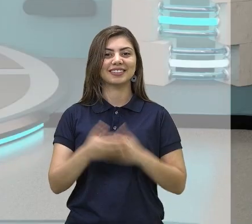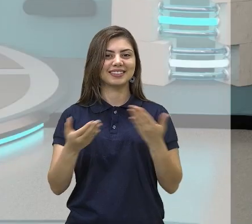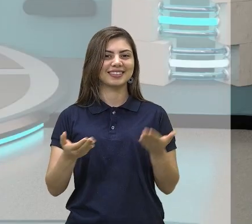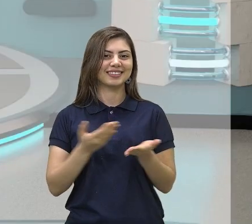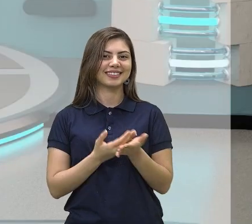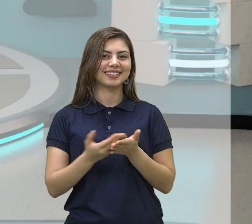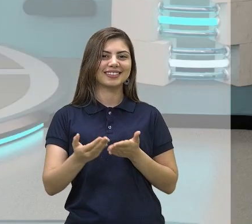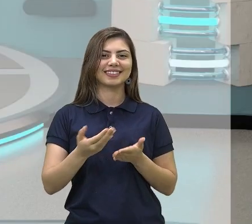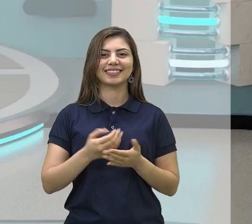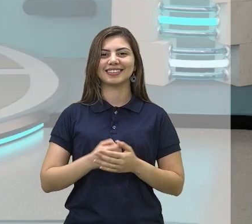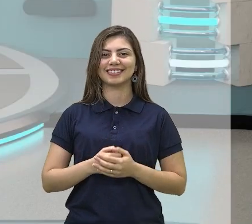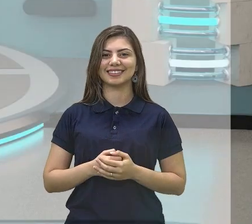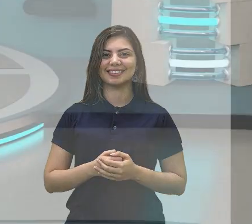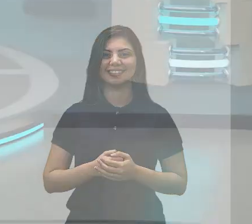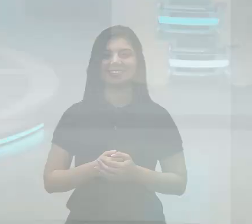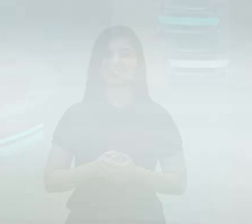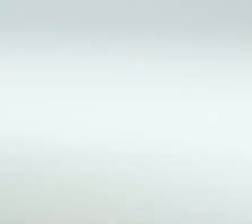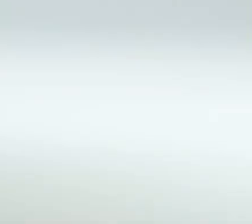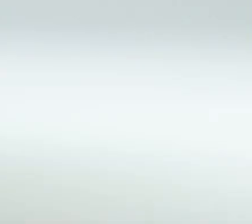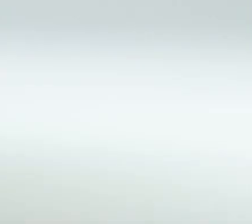para a nossa aula.